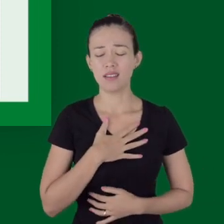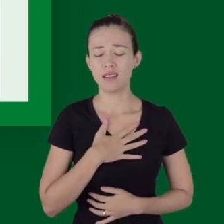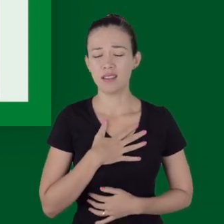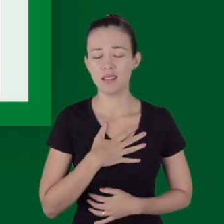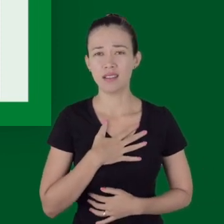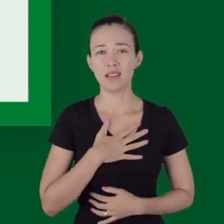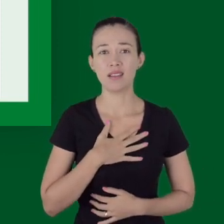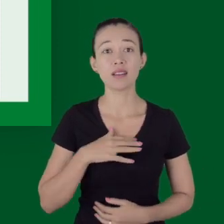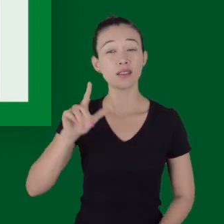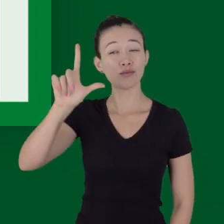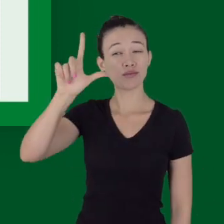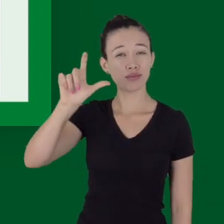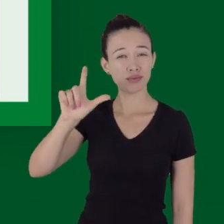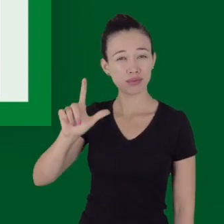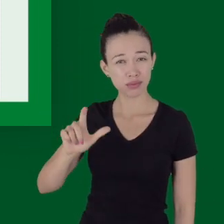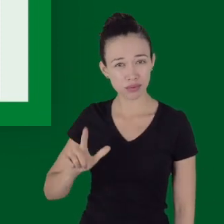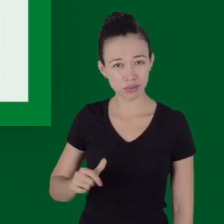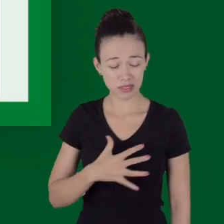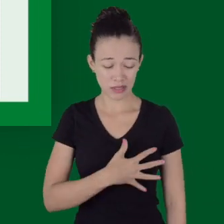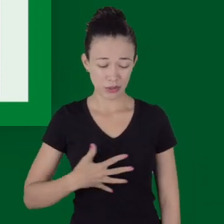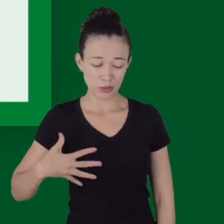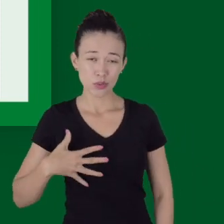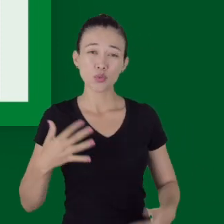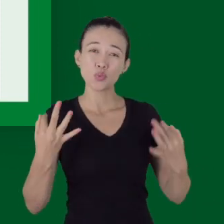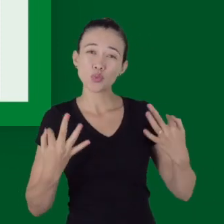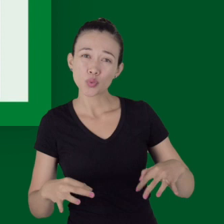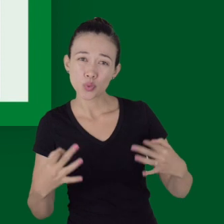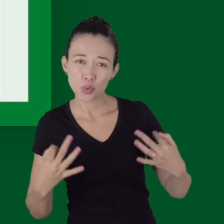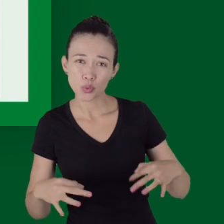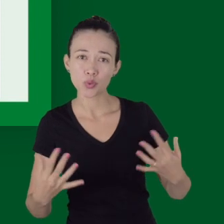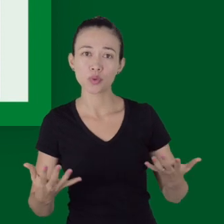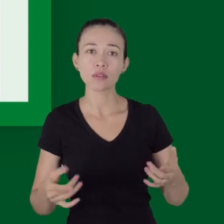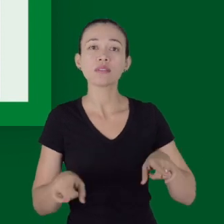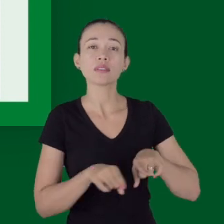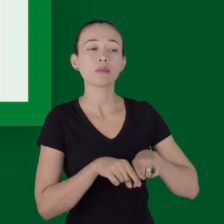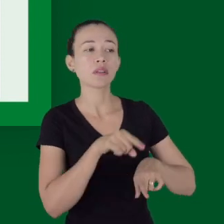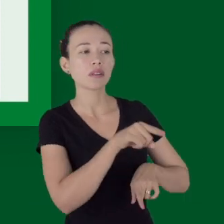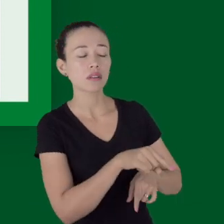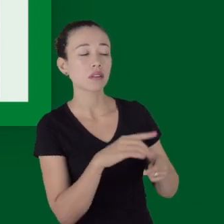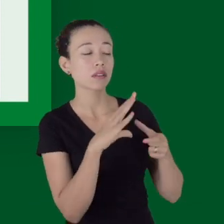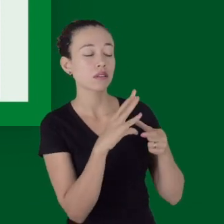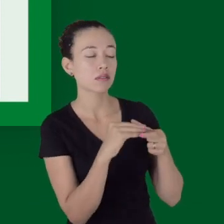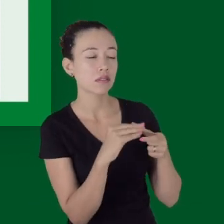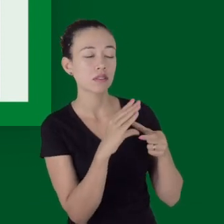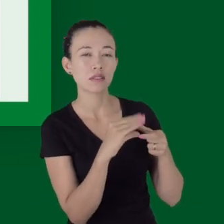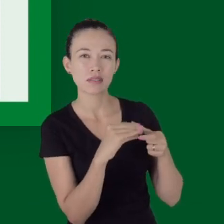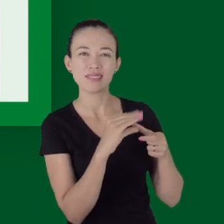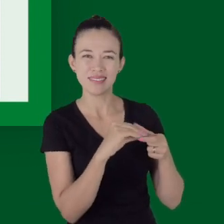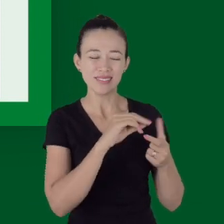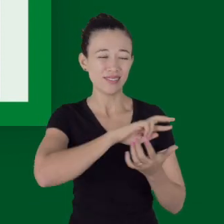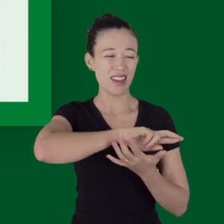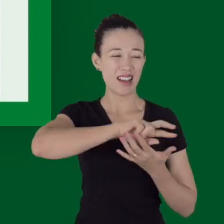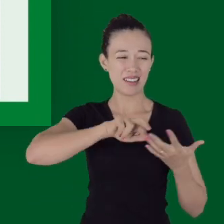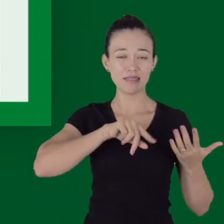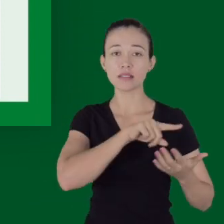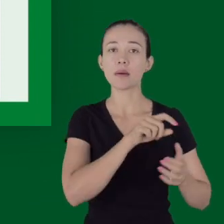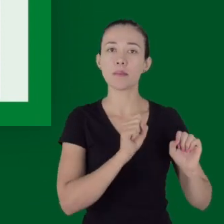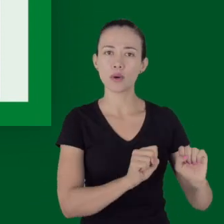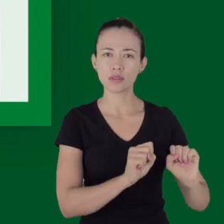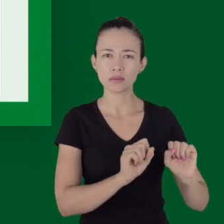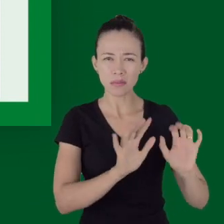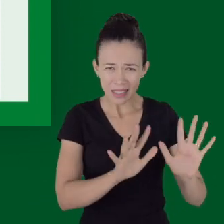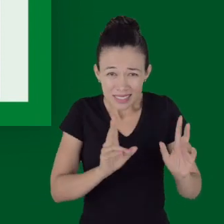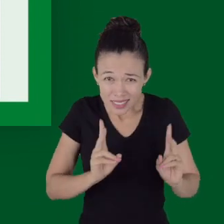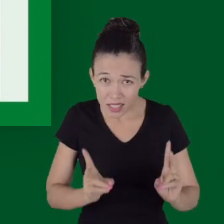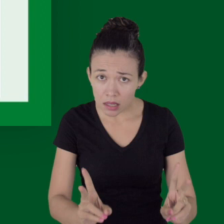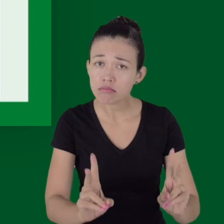pesada, ofegante, né, falta de ar, dor no peito, sonolência, letargia ou